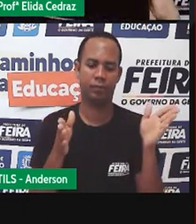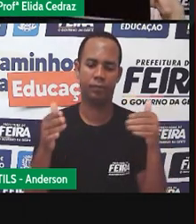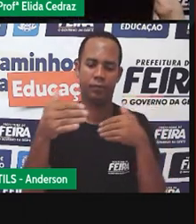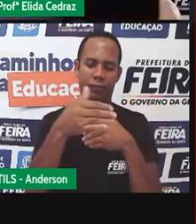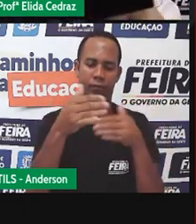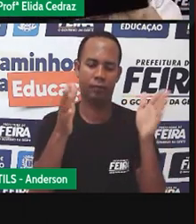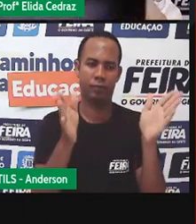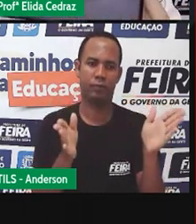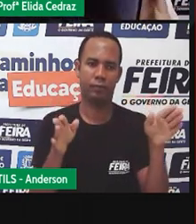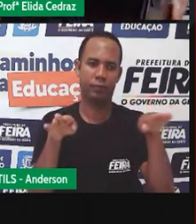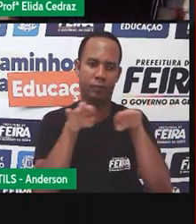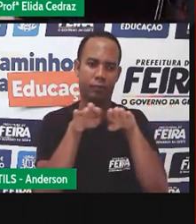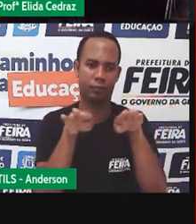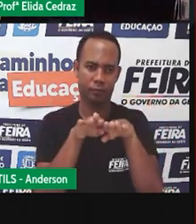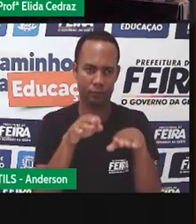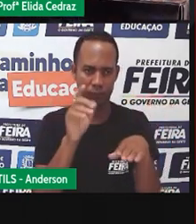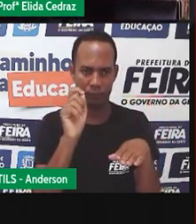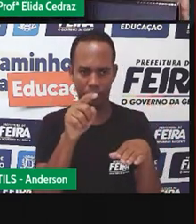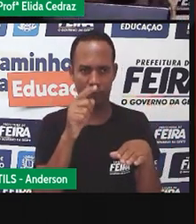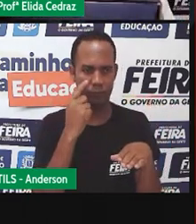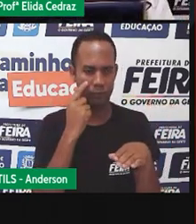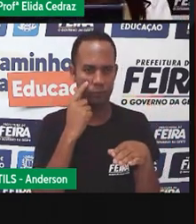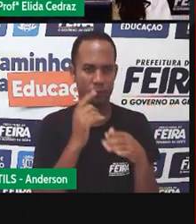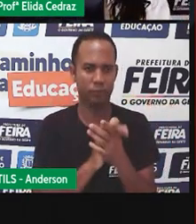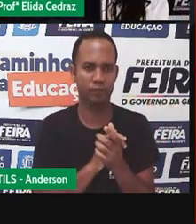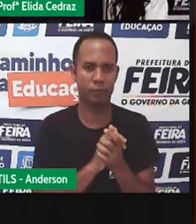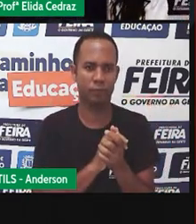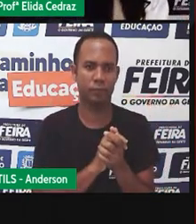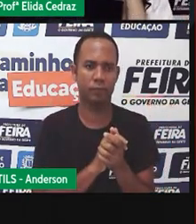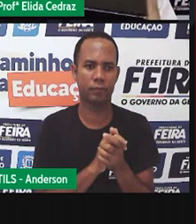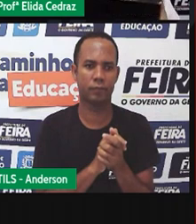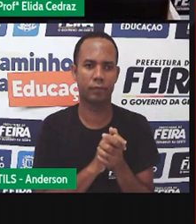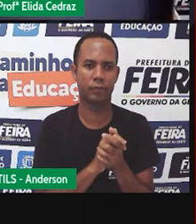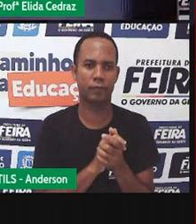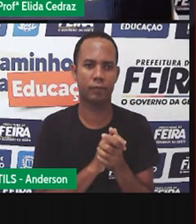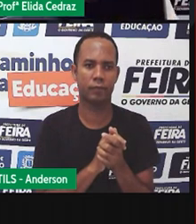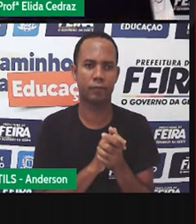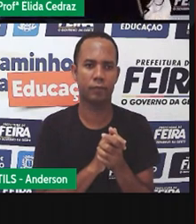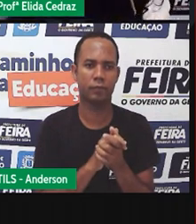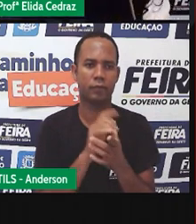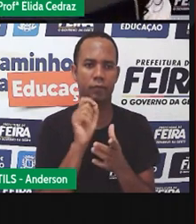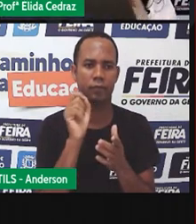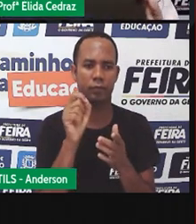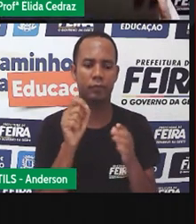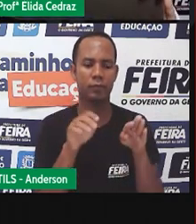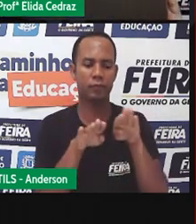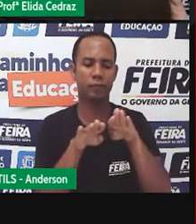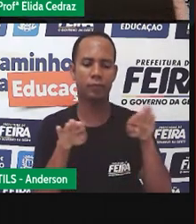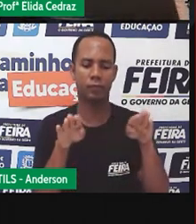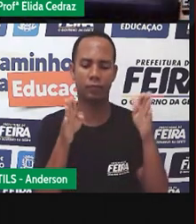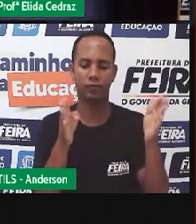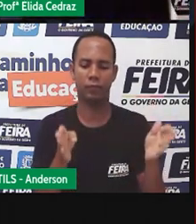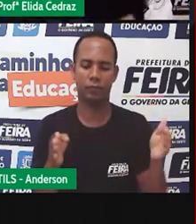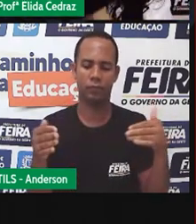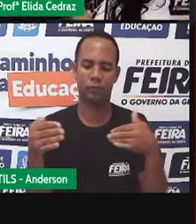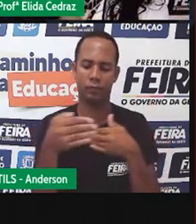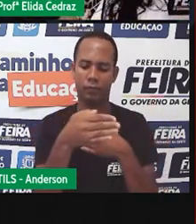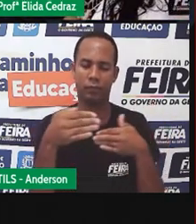Vocês sabem que formato é esse, né? É um círculo, é um quadrado, é um